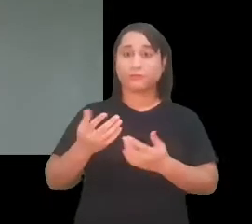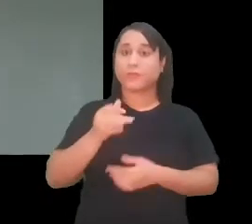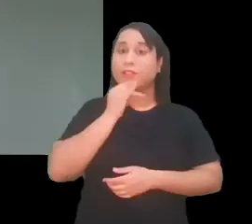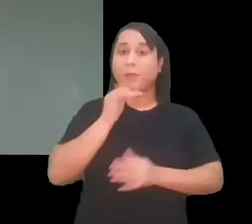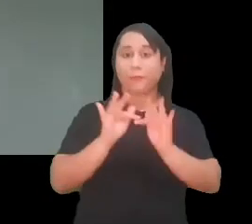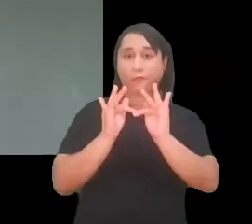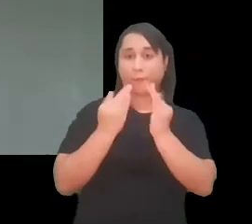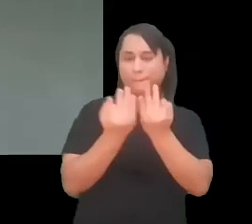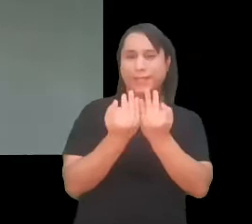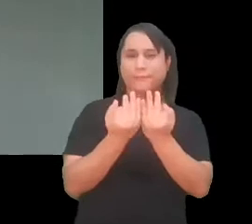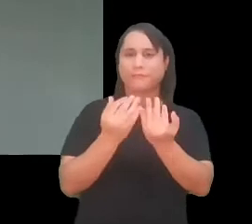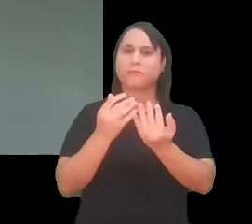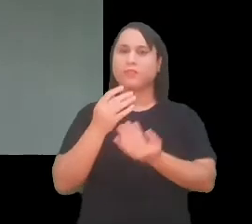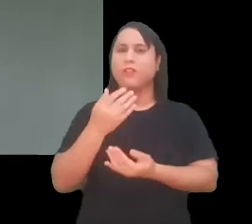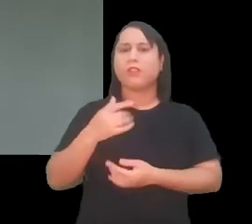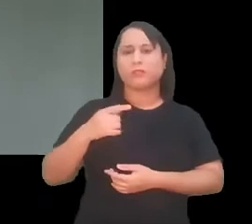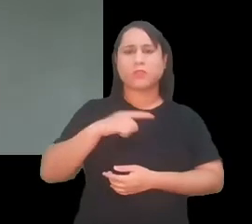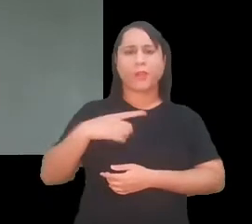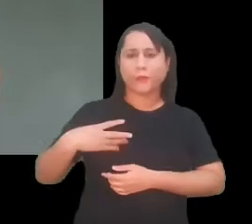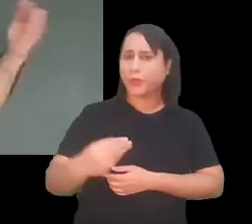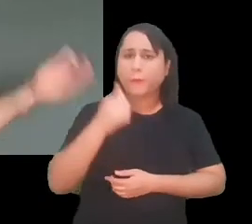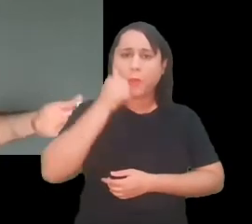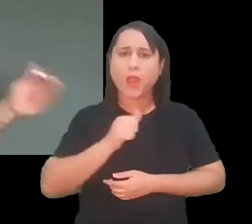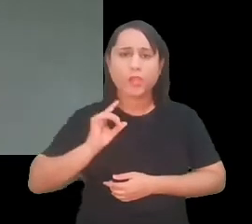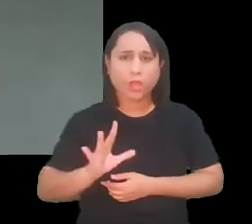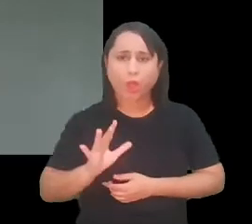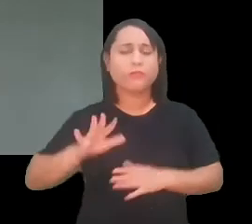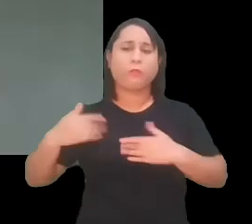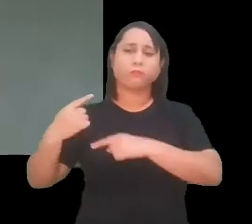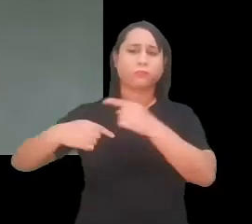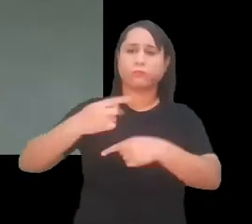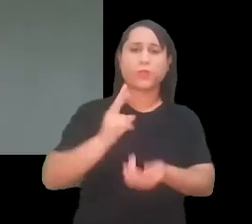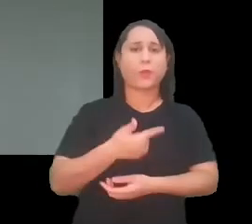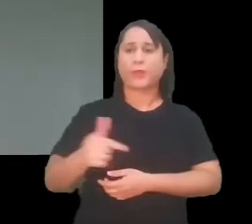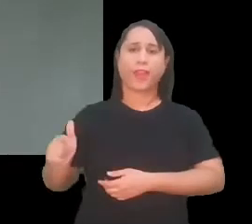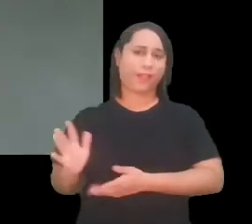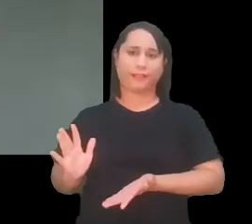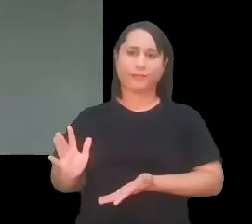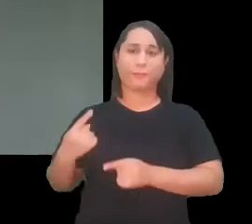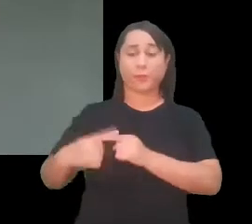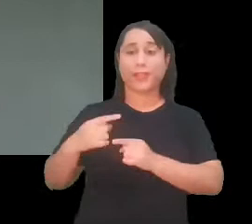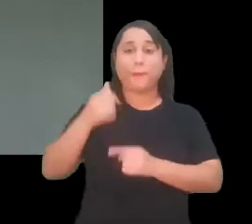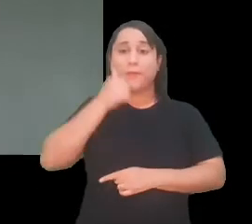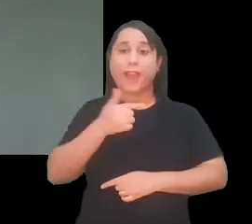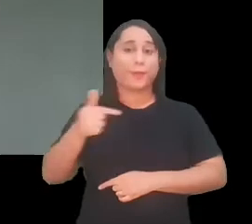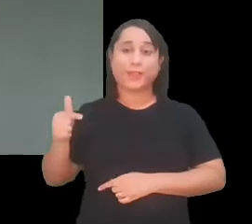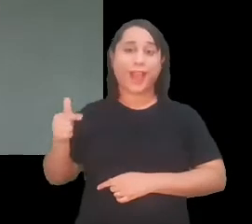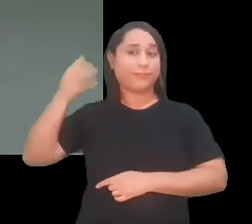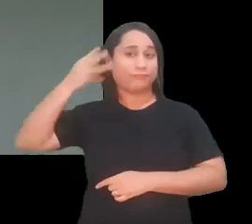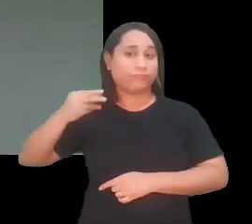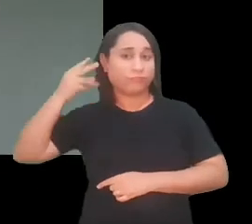passar essa herança adiante. As mulheres não passam a herança holândrica. Os cruzamentos é do mesmo modo que a gente viu em todos os